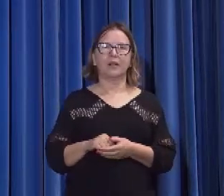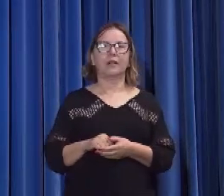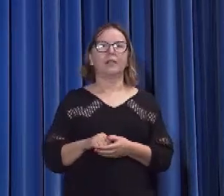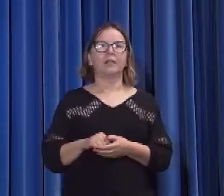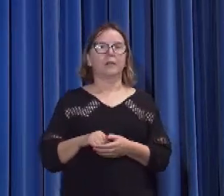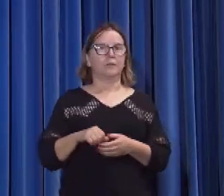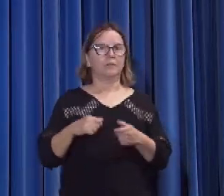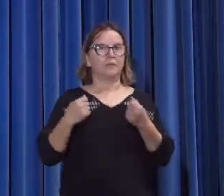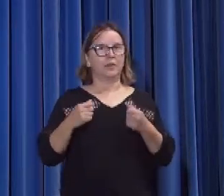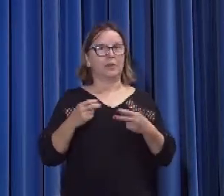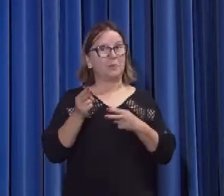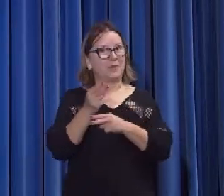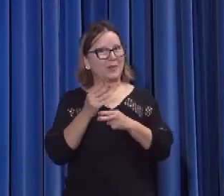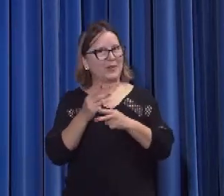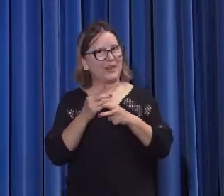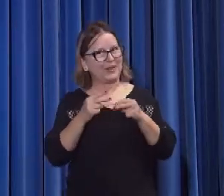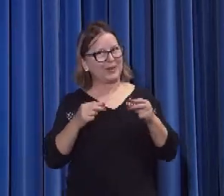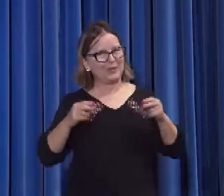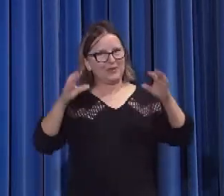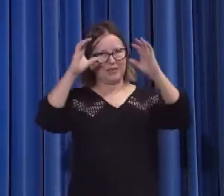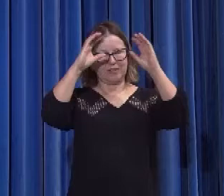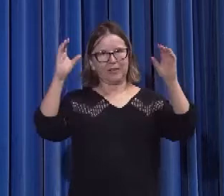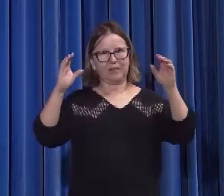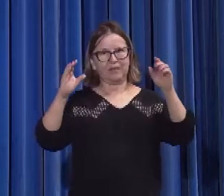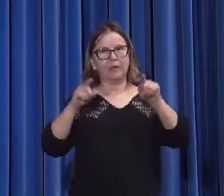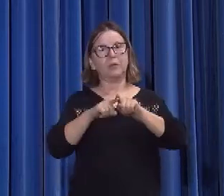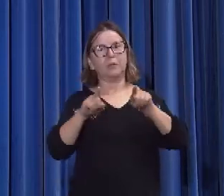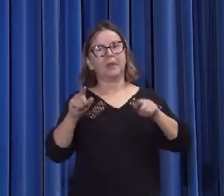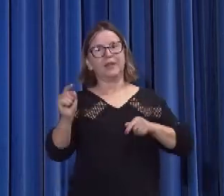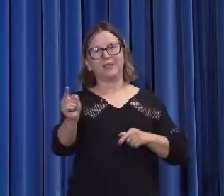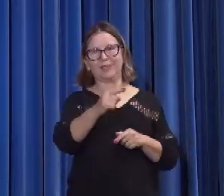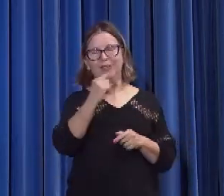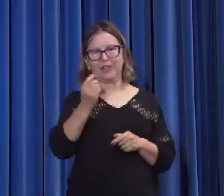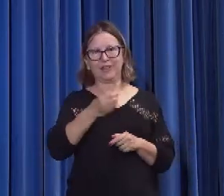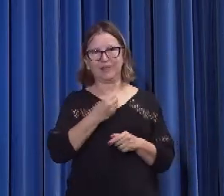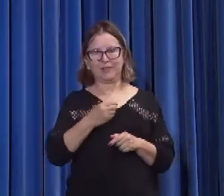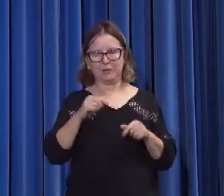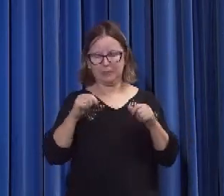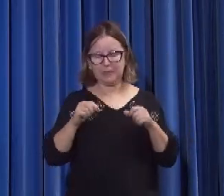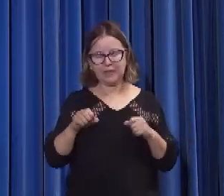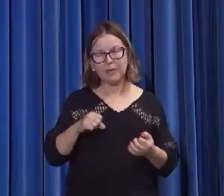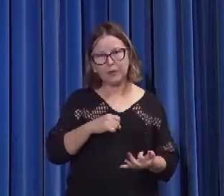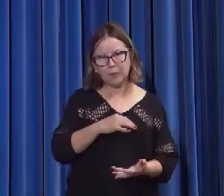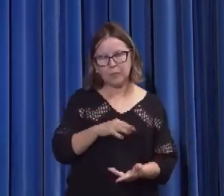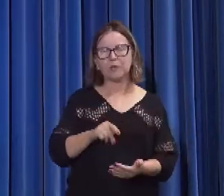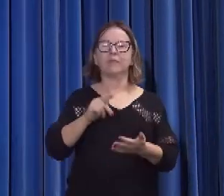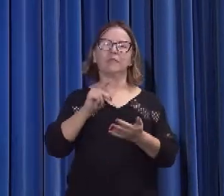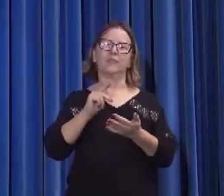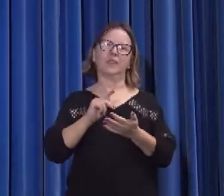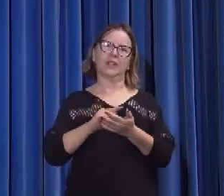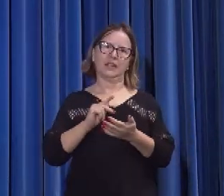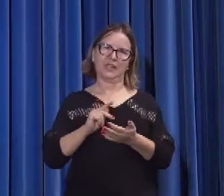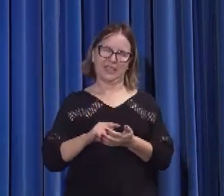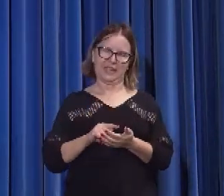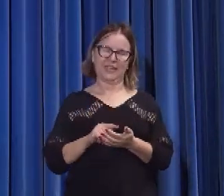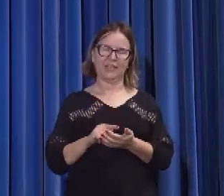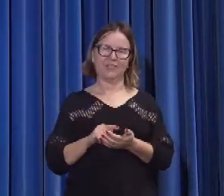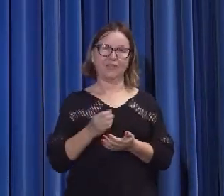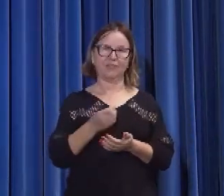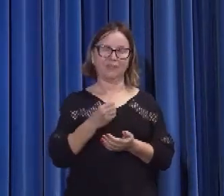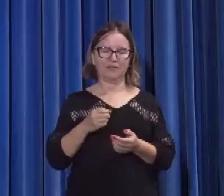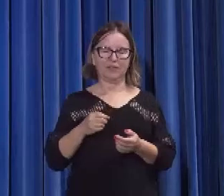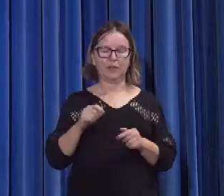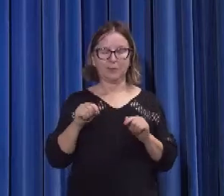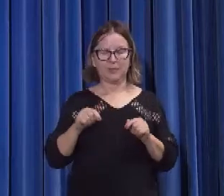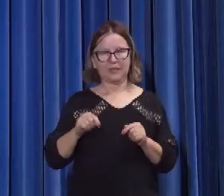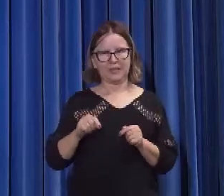vivemos nesse plano aqui. É verdade, nós vivemos ainda e temos essa natureza terrena. Vivemos aqui nesse plano material.